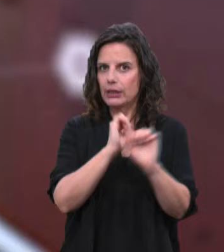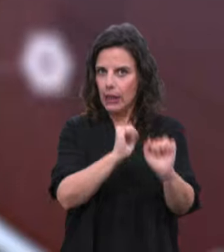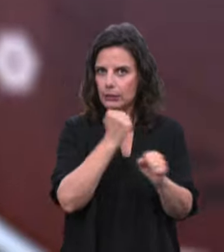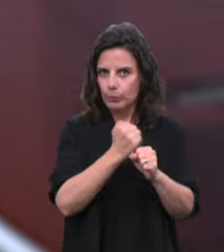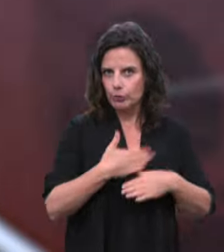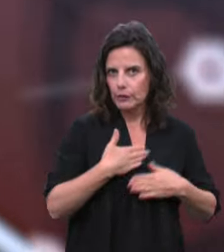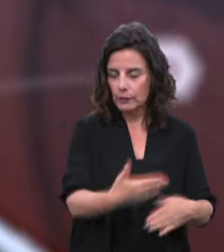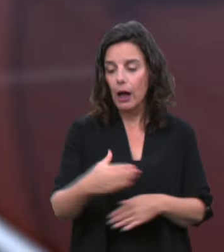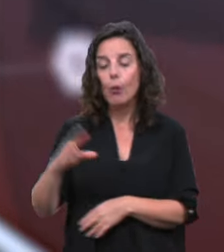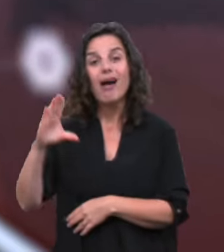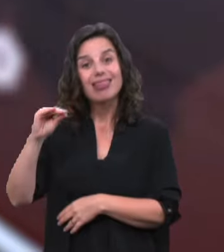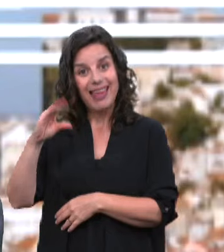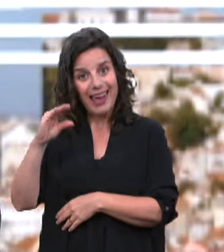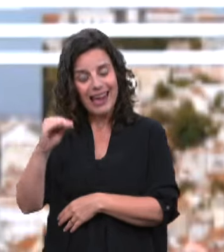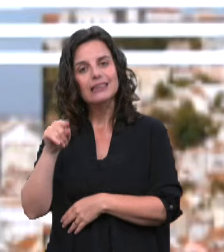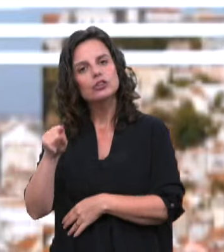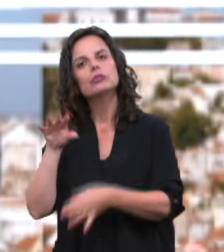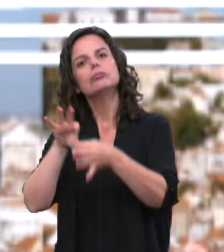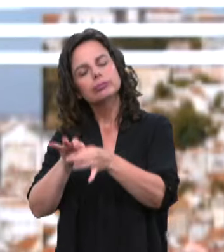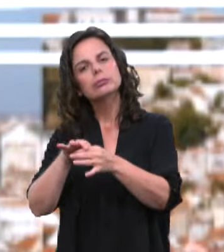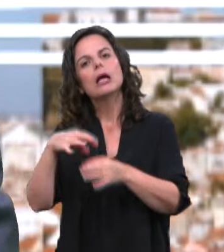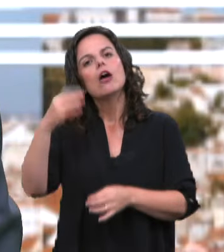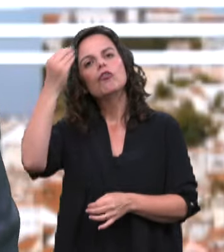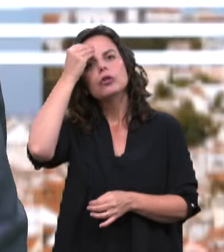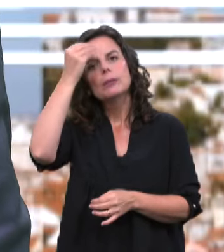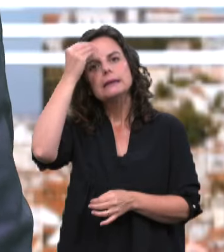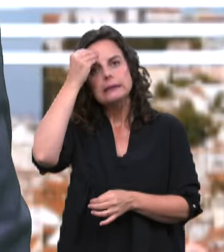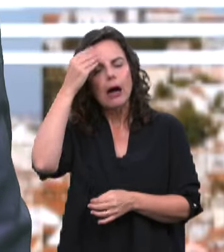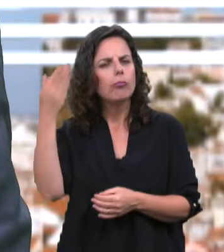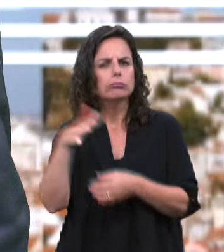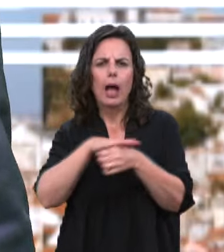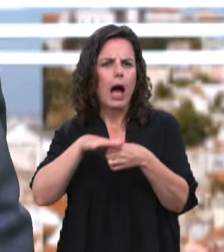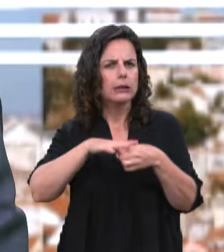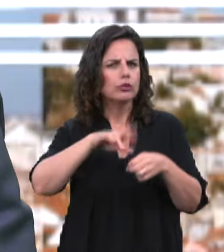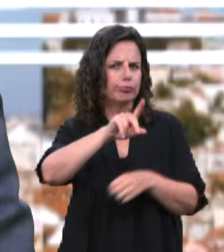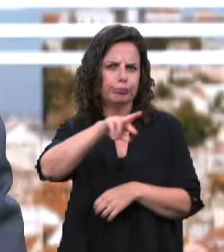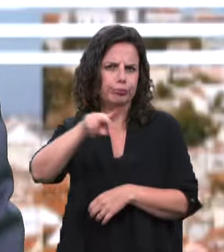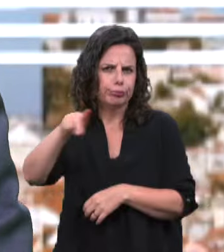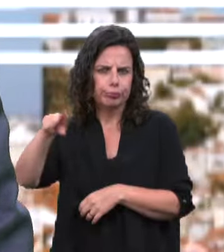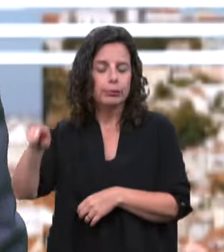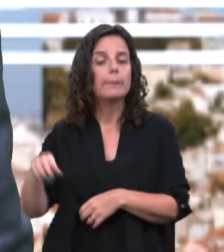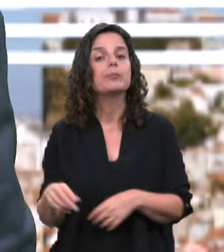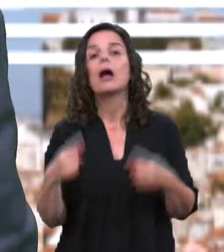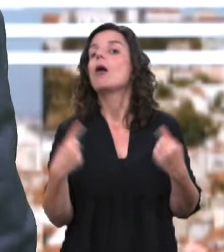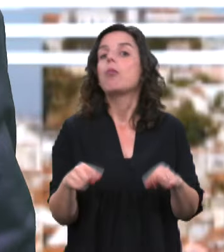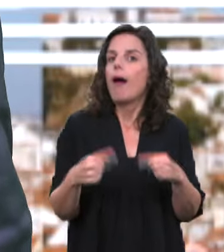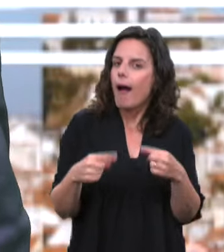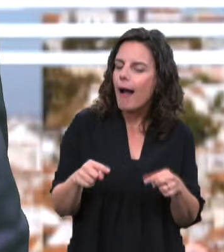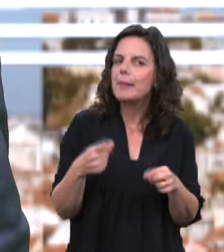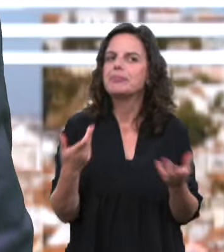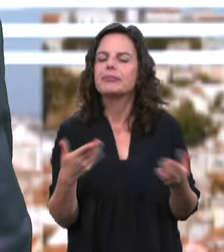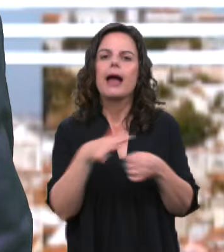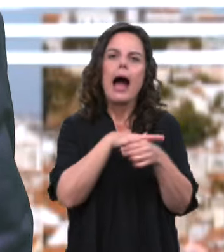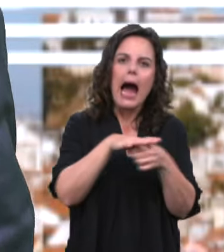profissional, 10 resultado de formação em diversas áreas. Depois há uma composição